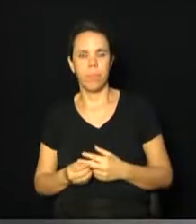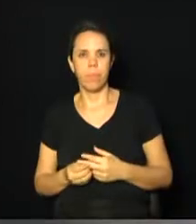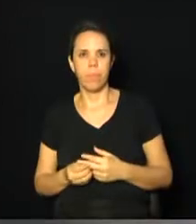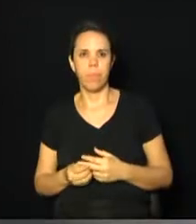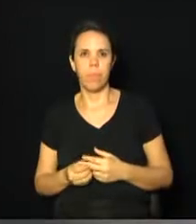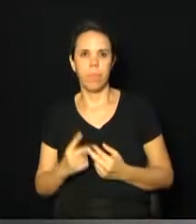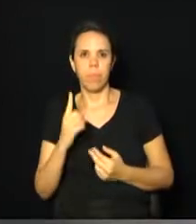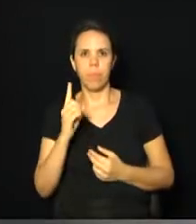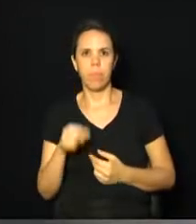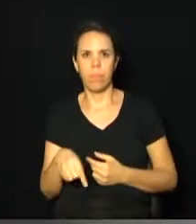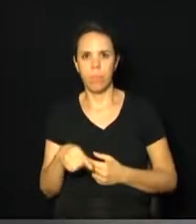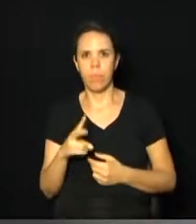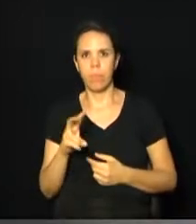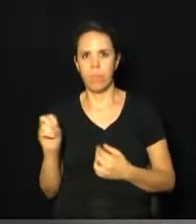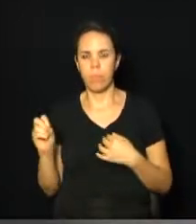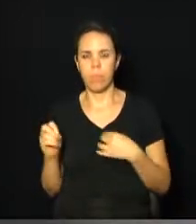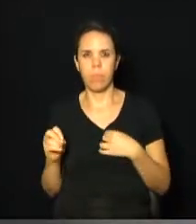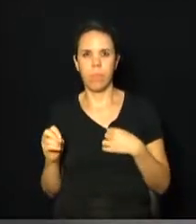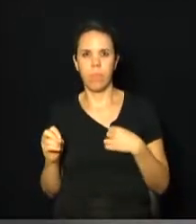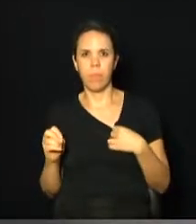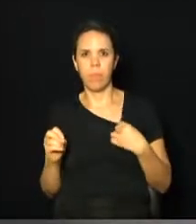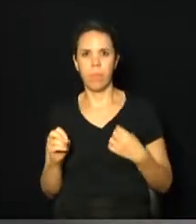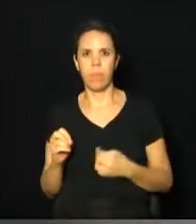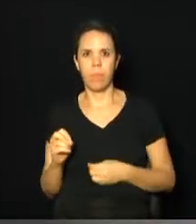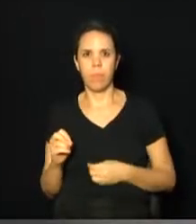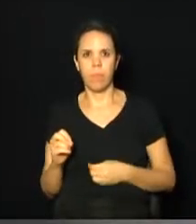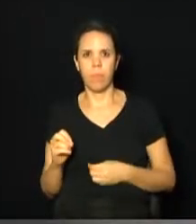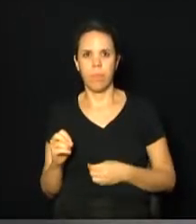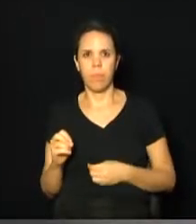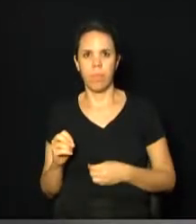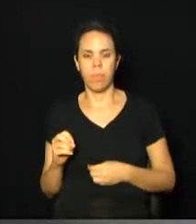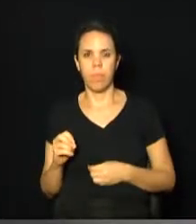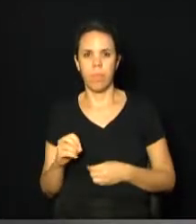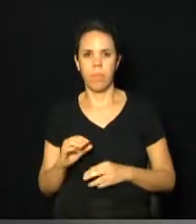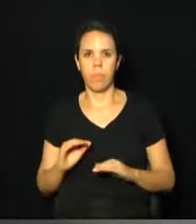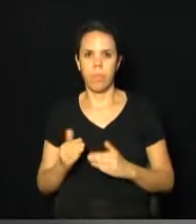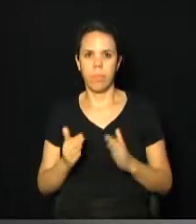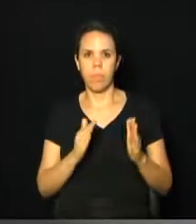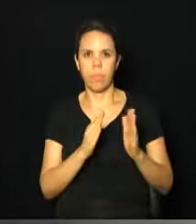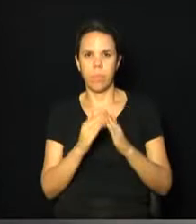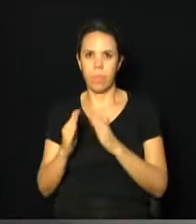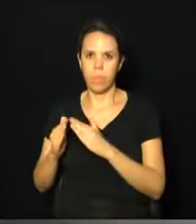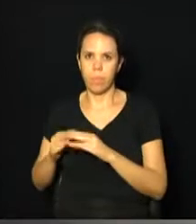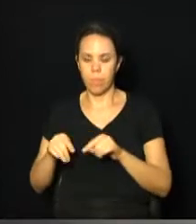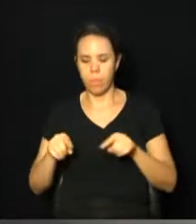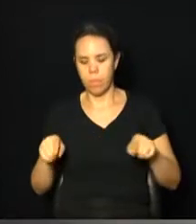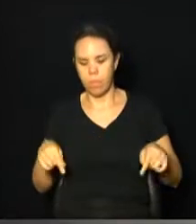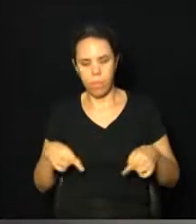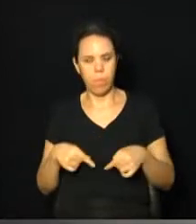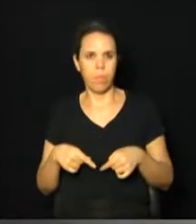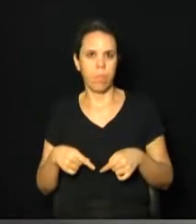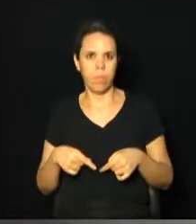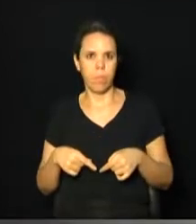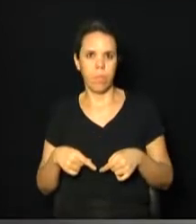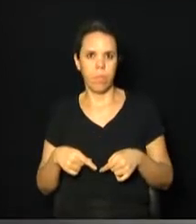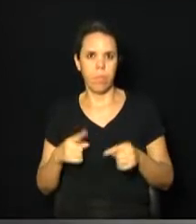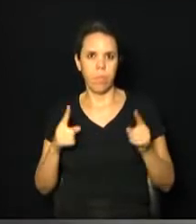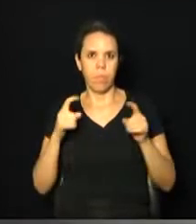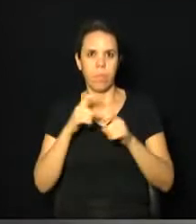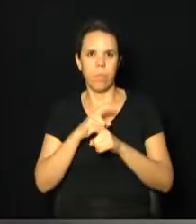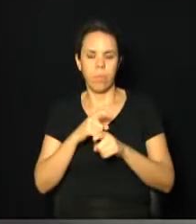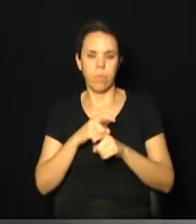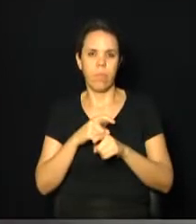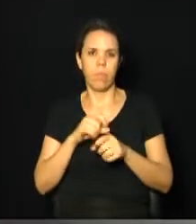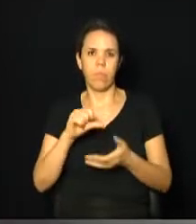são 1.050 lotes. E é a parte mais crítica